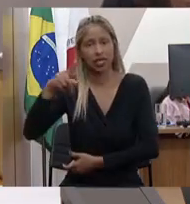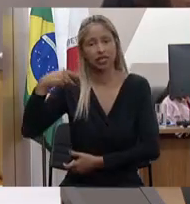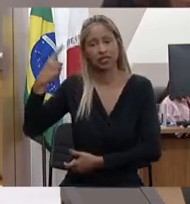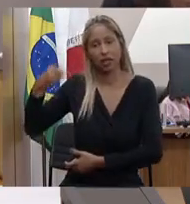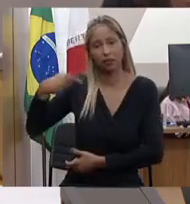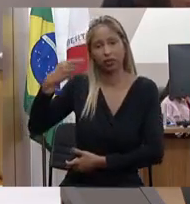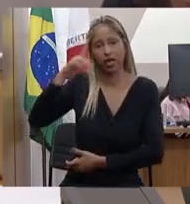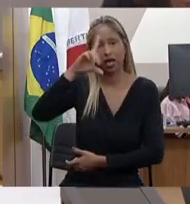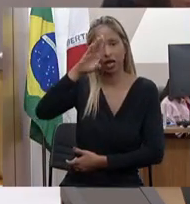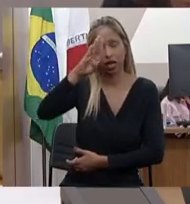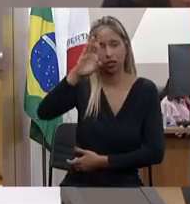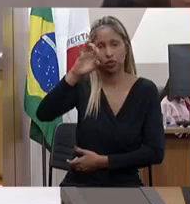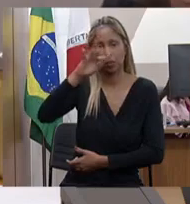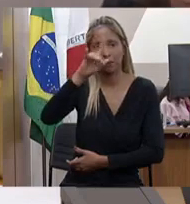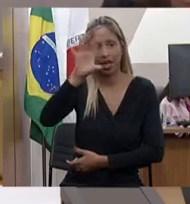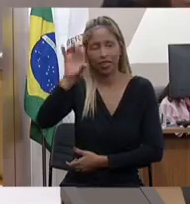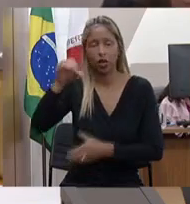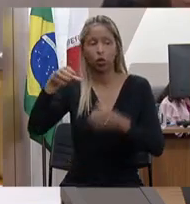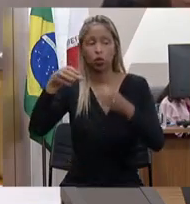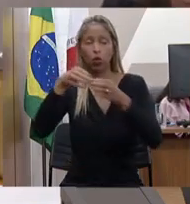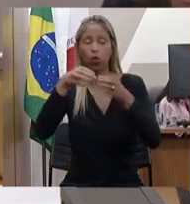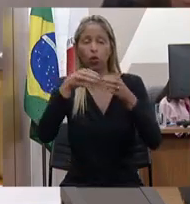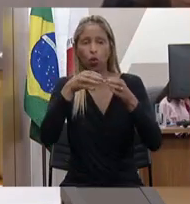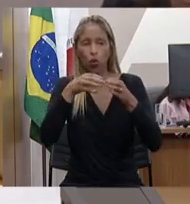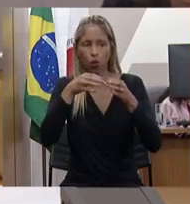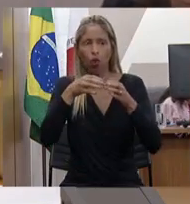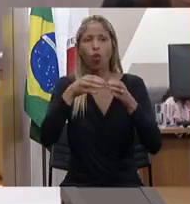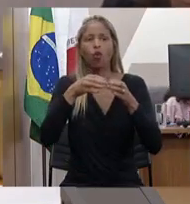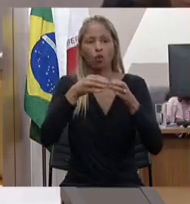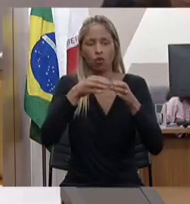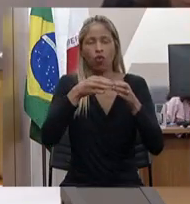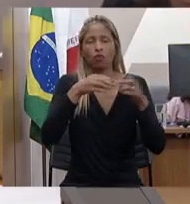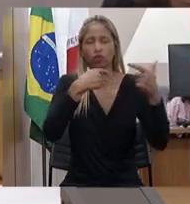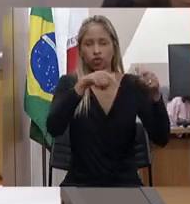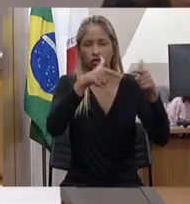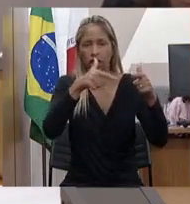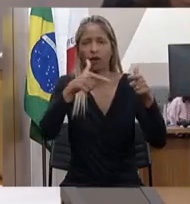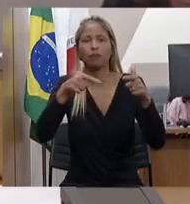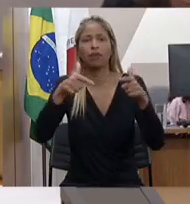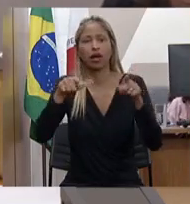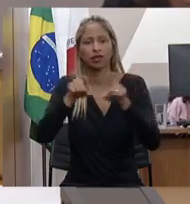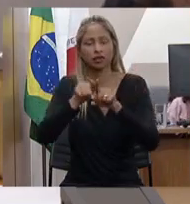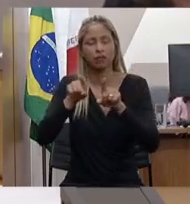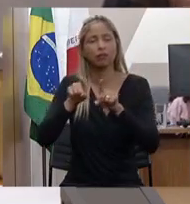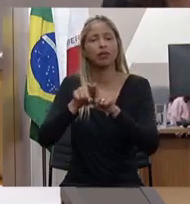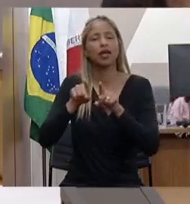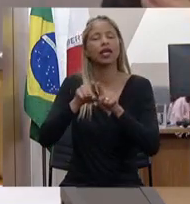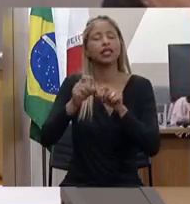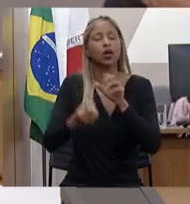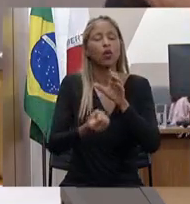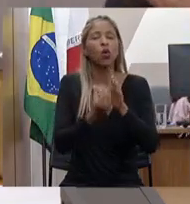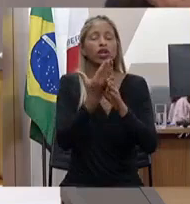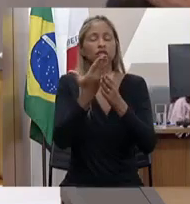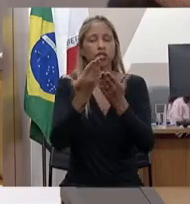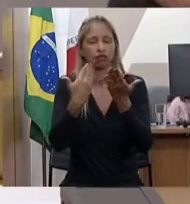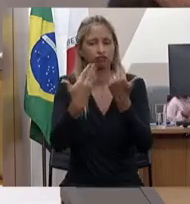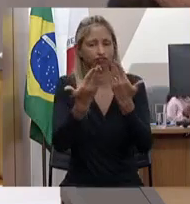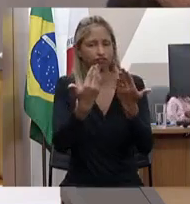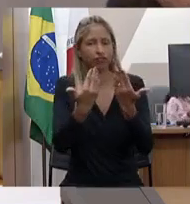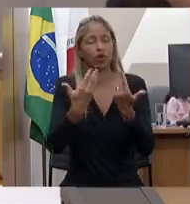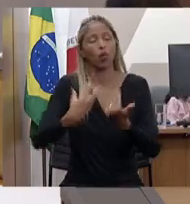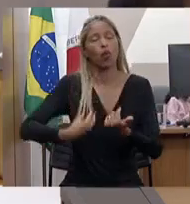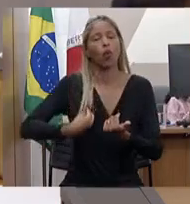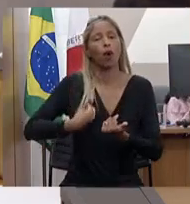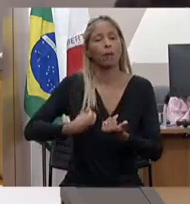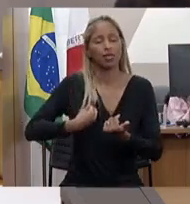Betão presidente da Comissão do trabalho da Previdência da Assistência Social e autor do requerimento que deu origem a esse debate com